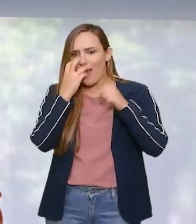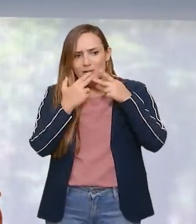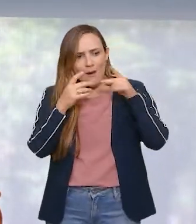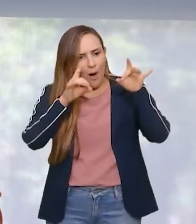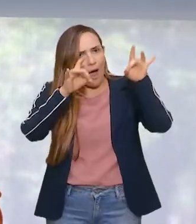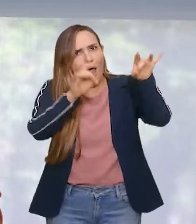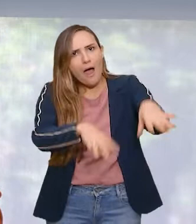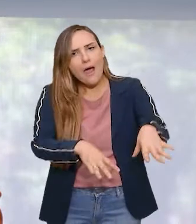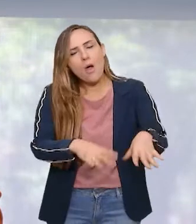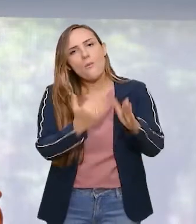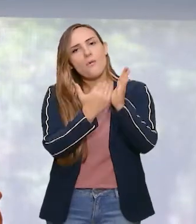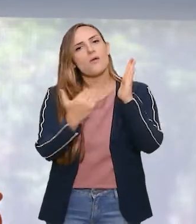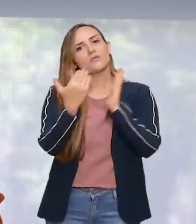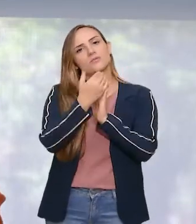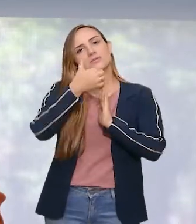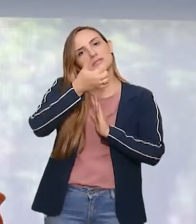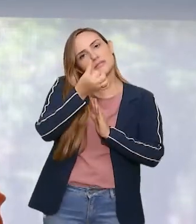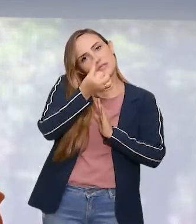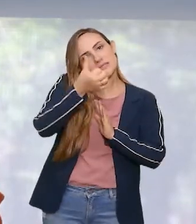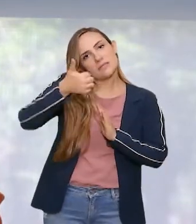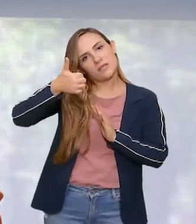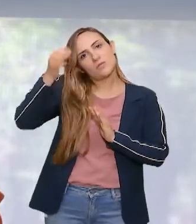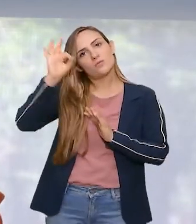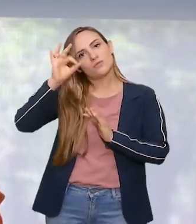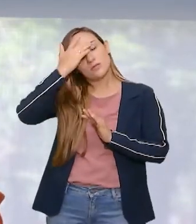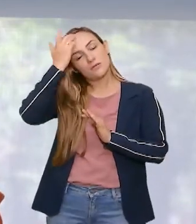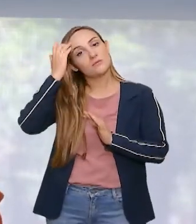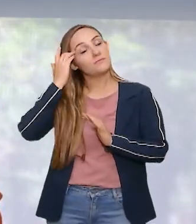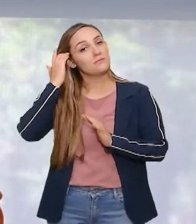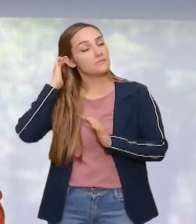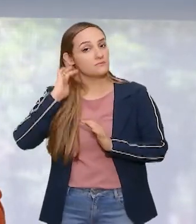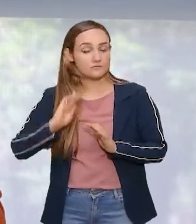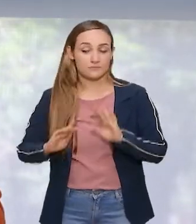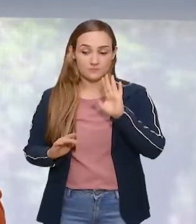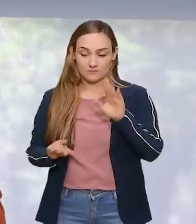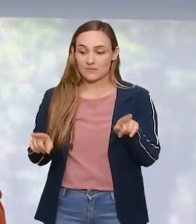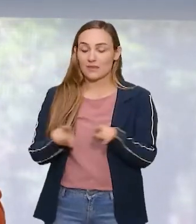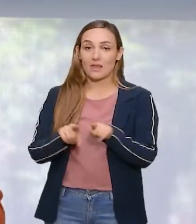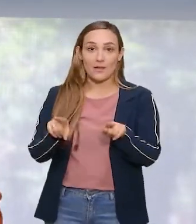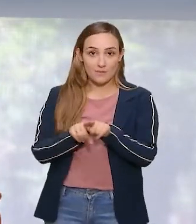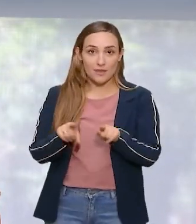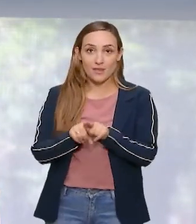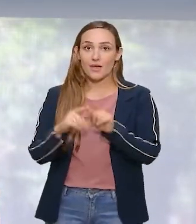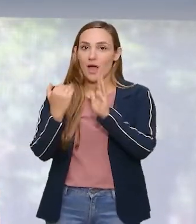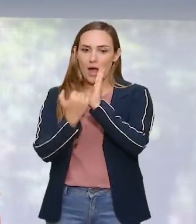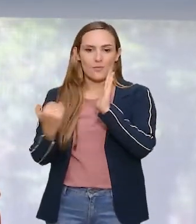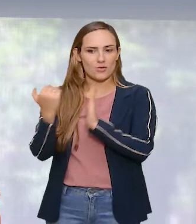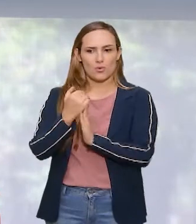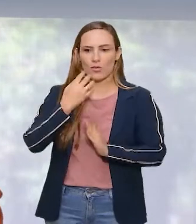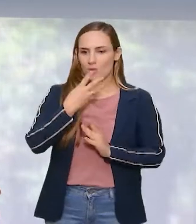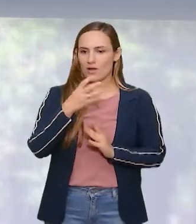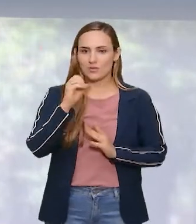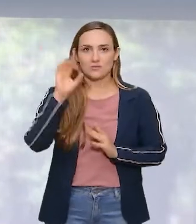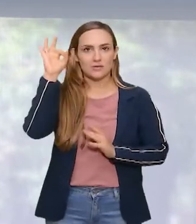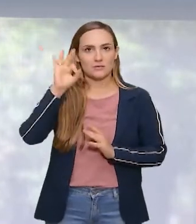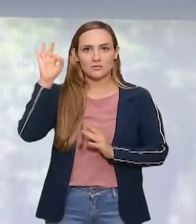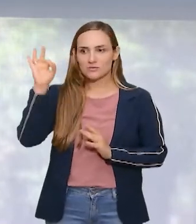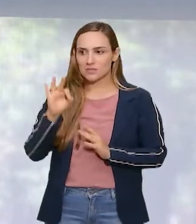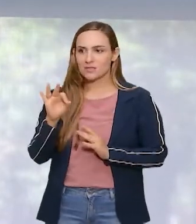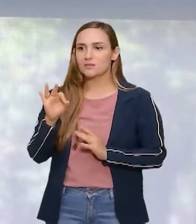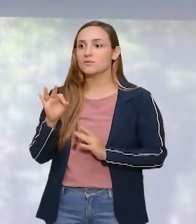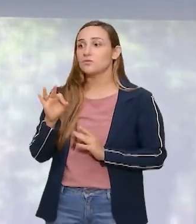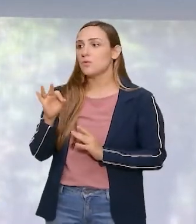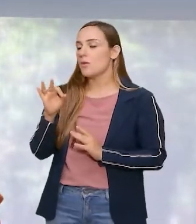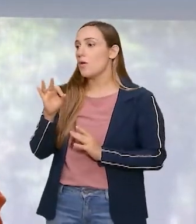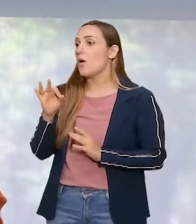número desses animais aumentou 61%. A boa notícia é que, ao mesmo tempo em que os abandonos